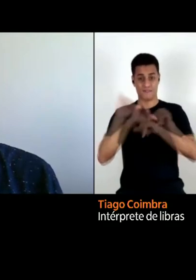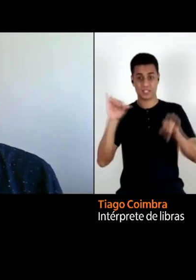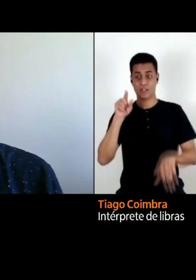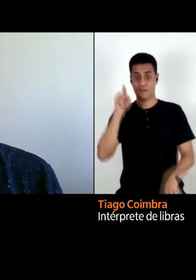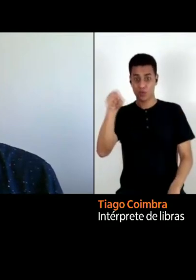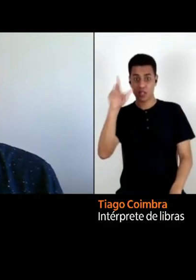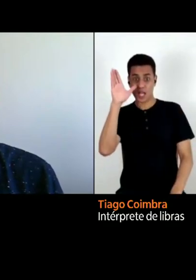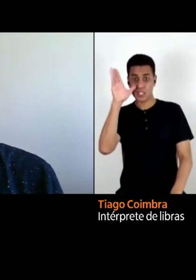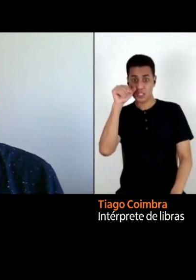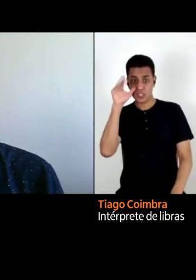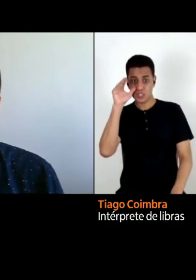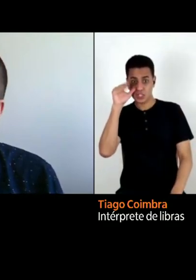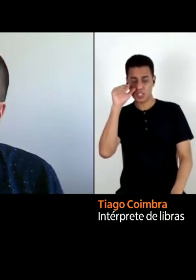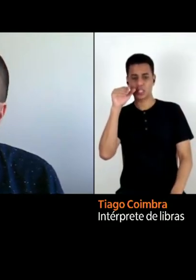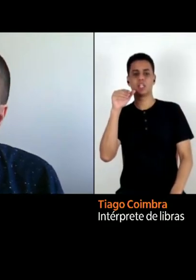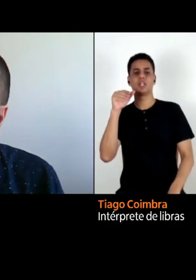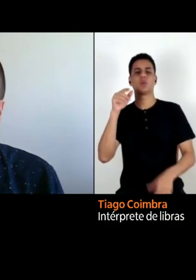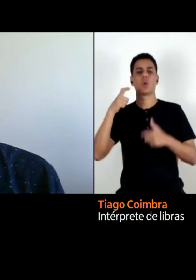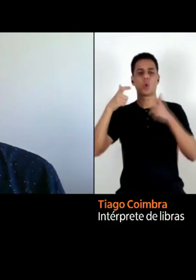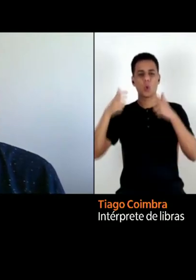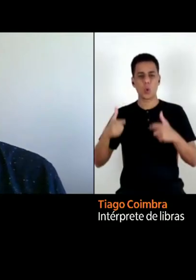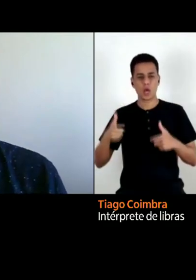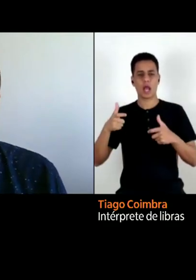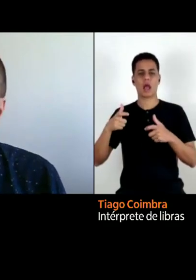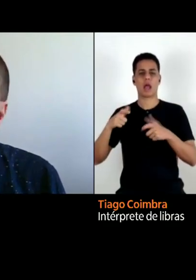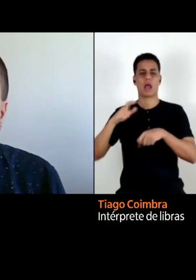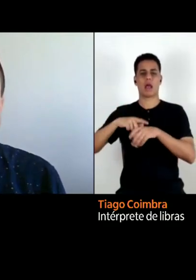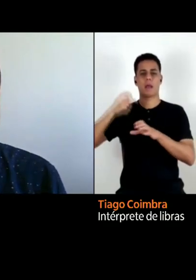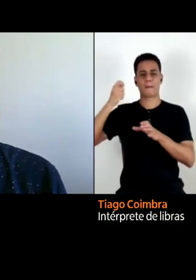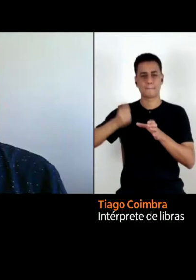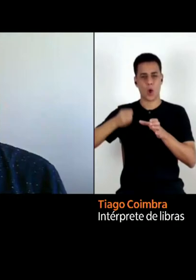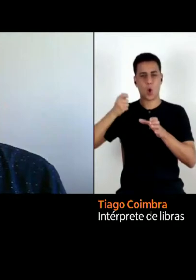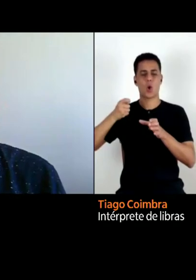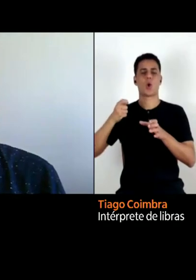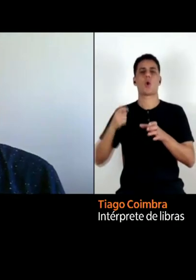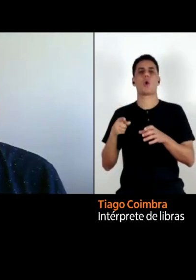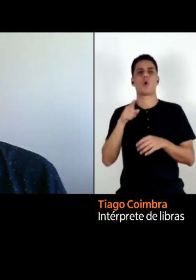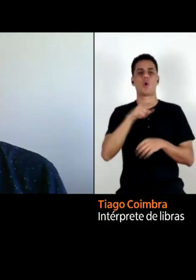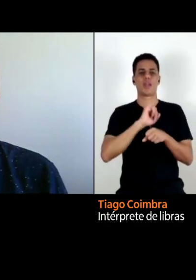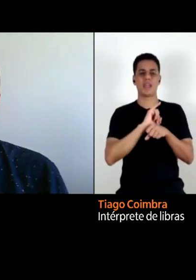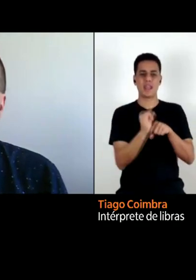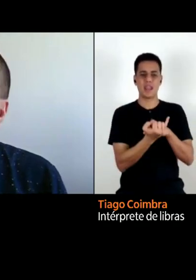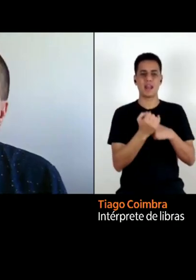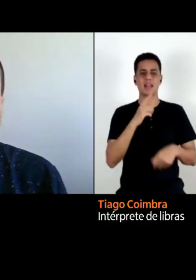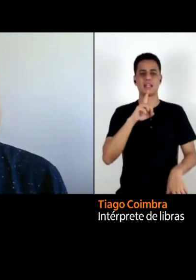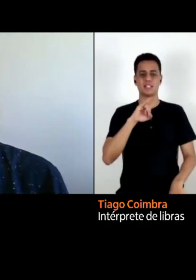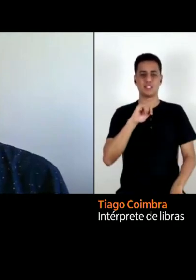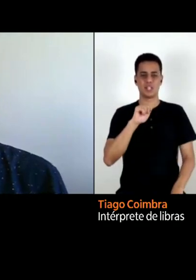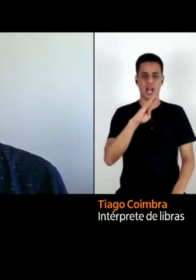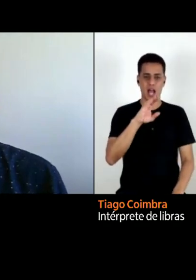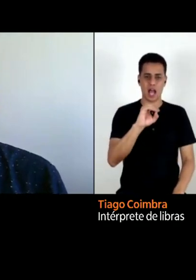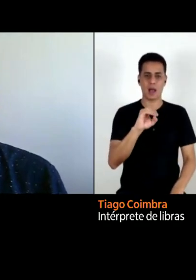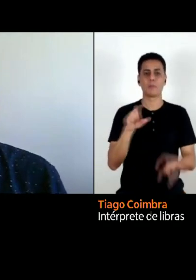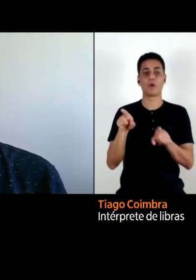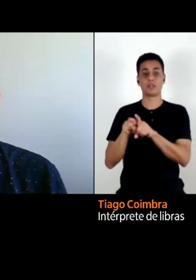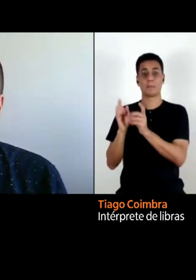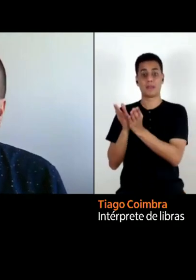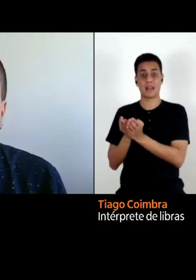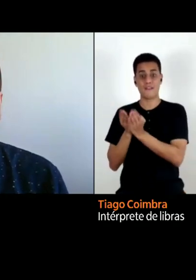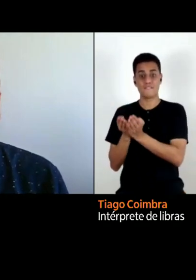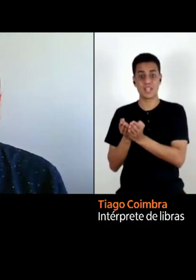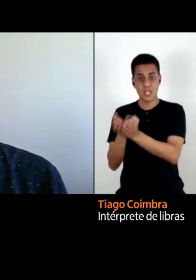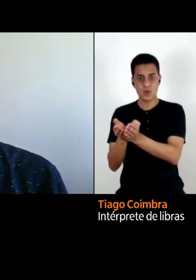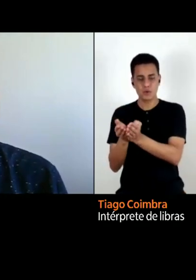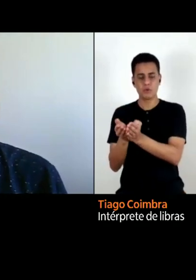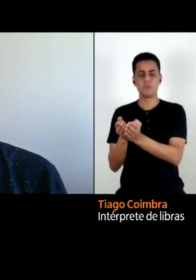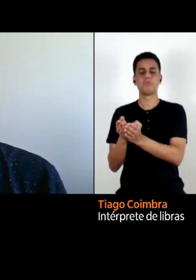onde ele fora sentenciado à Ilha do Diabo e o navio que o transportava, o embuste foi revelado e